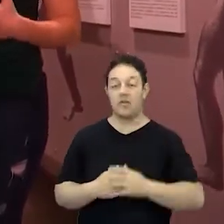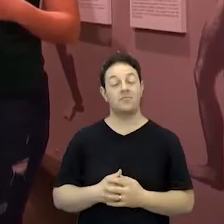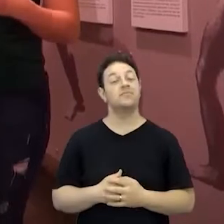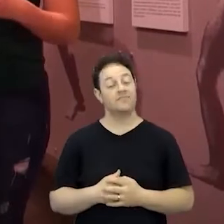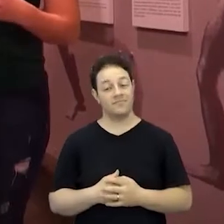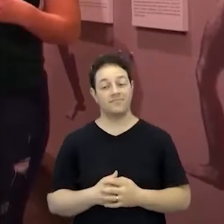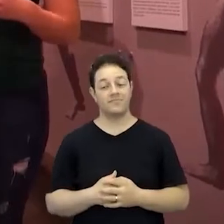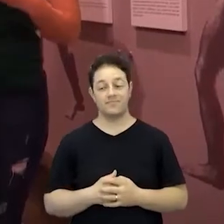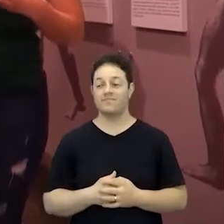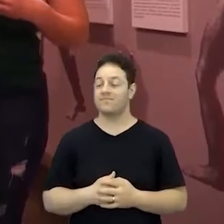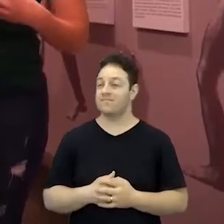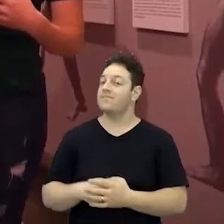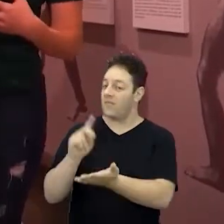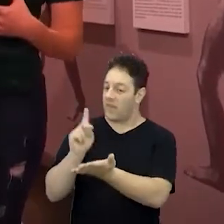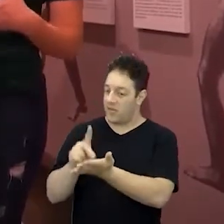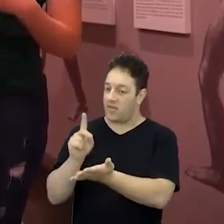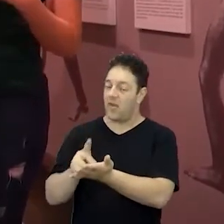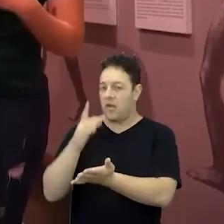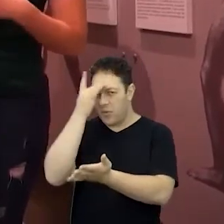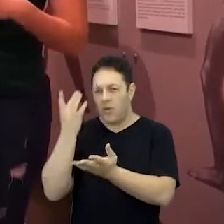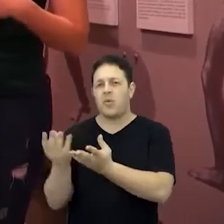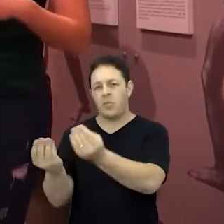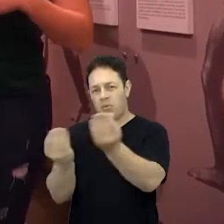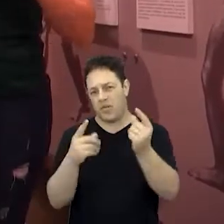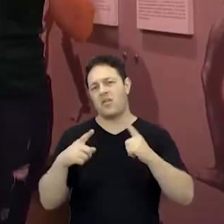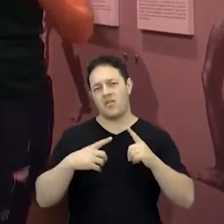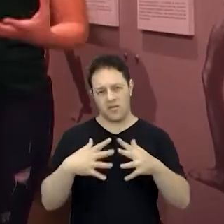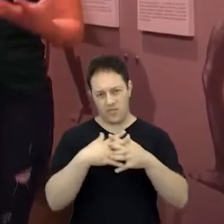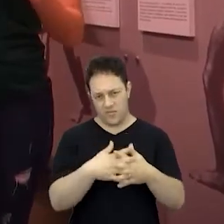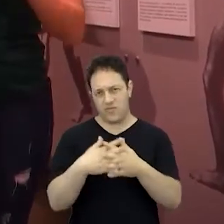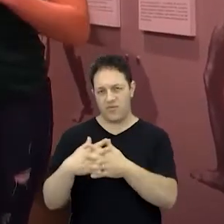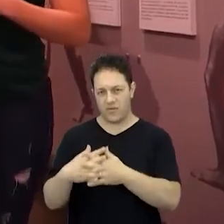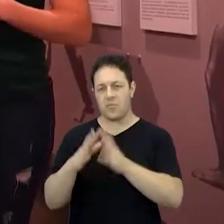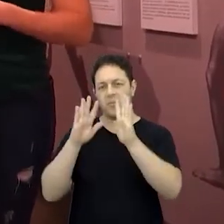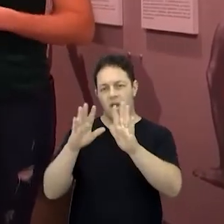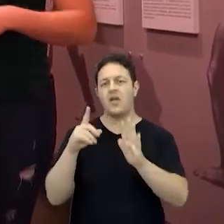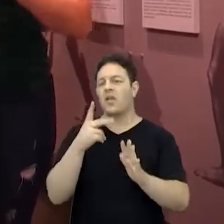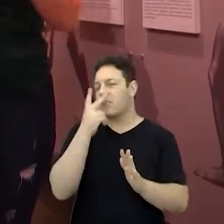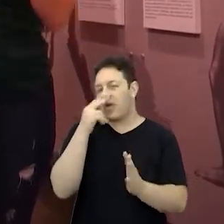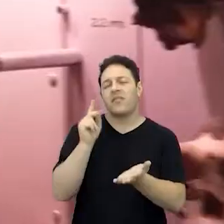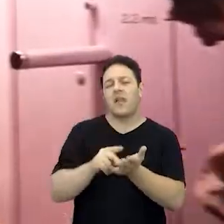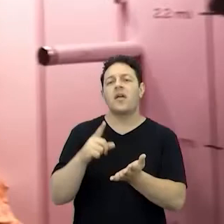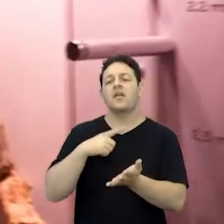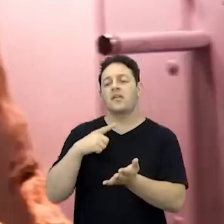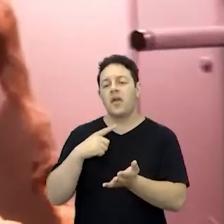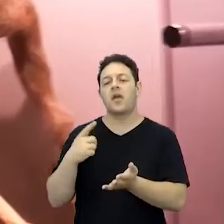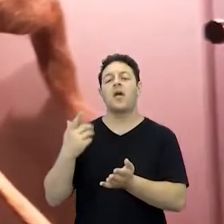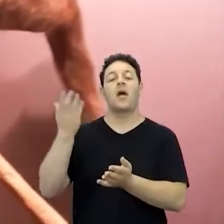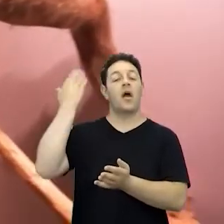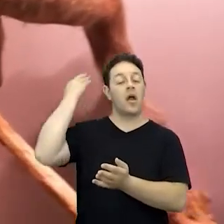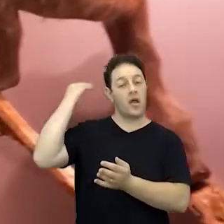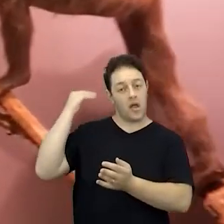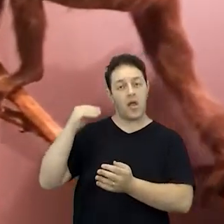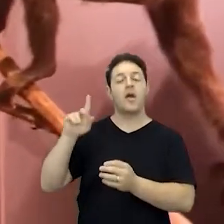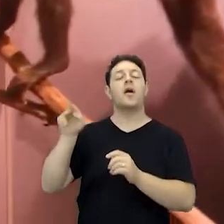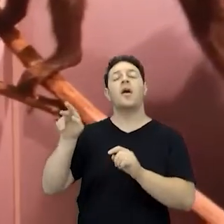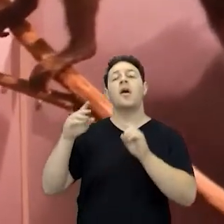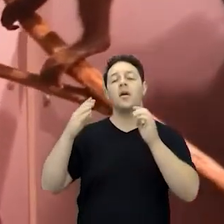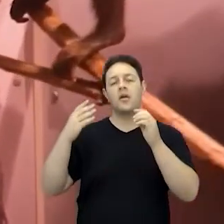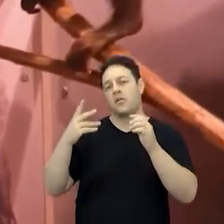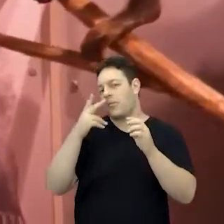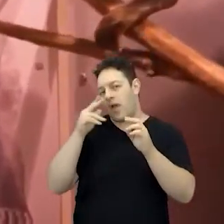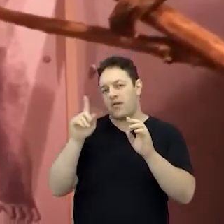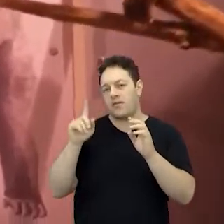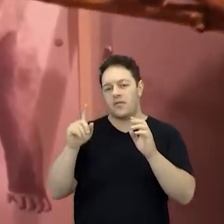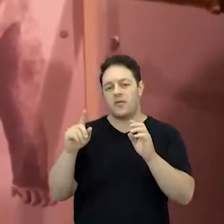mesmo né e é assim na verdade nós temos um ancestral comum auxílios então tinha uma espécie que Dessa espécie